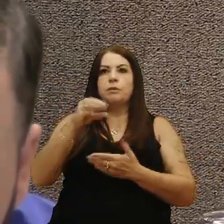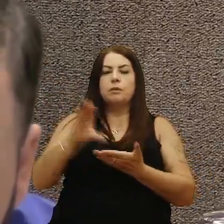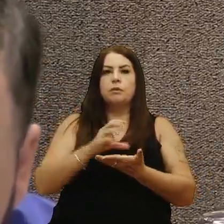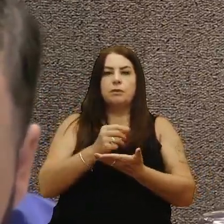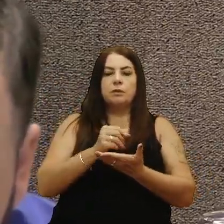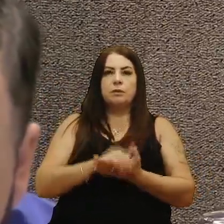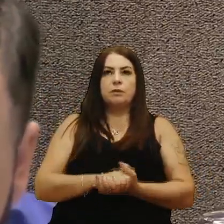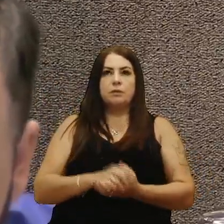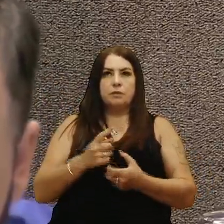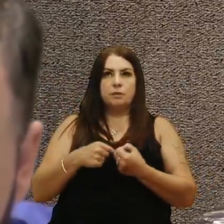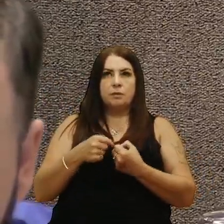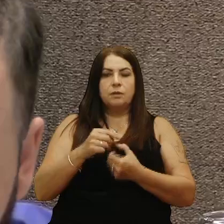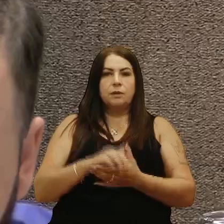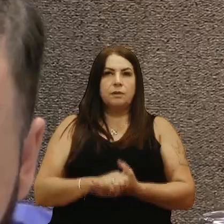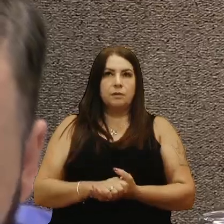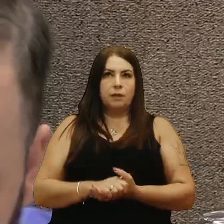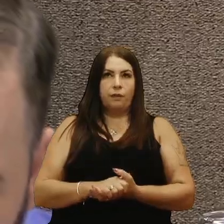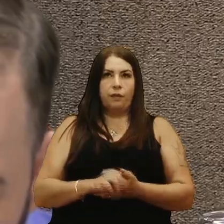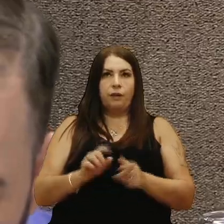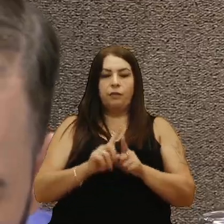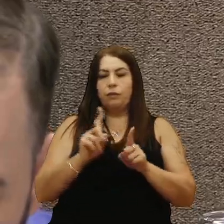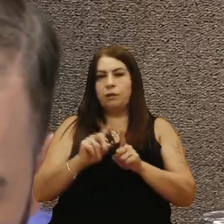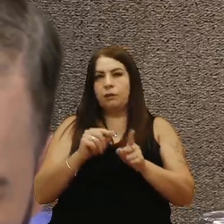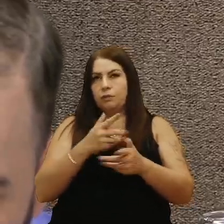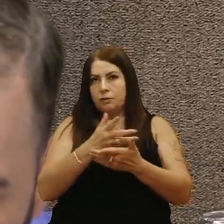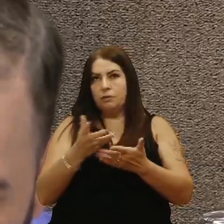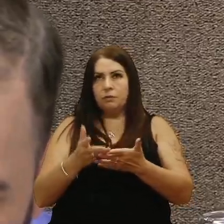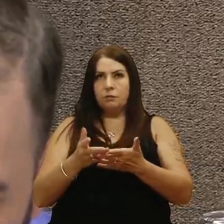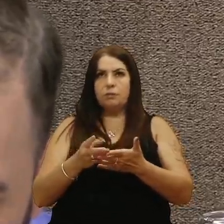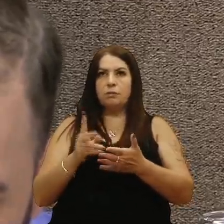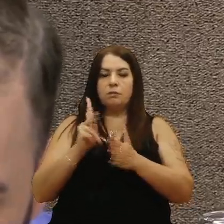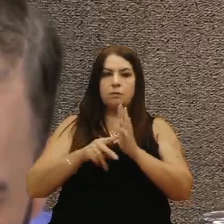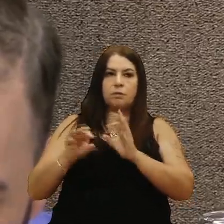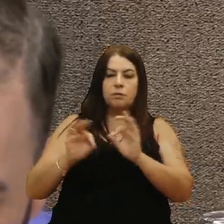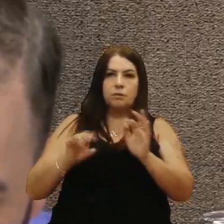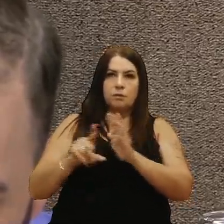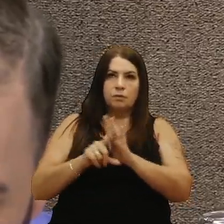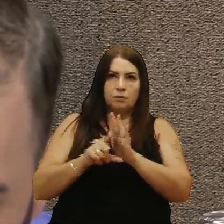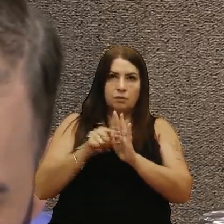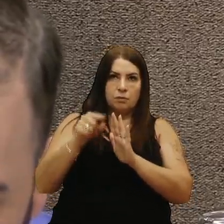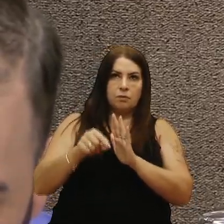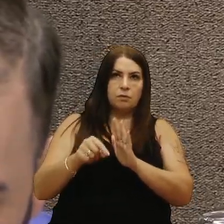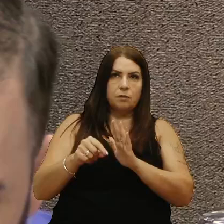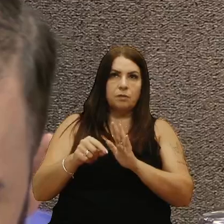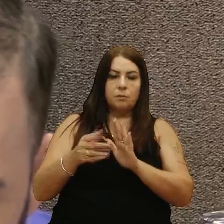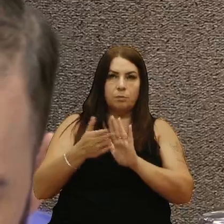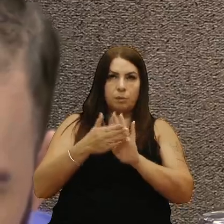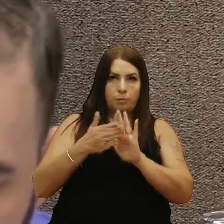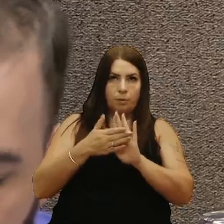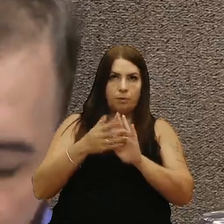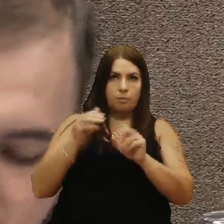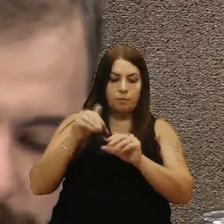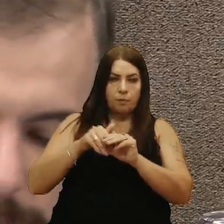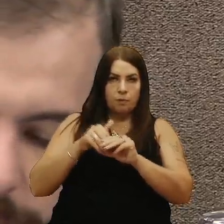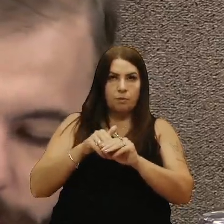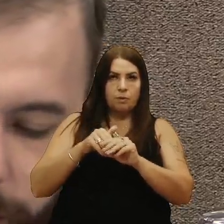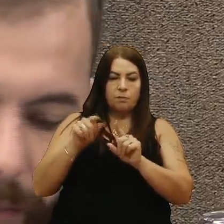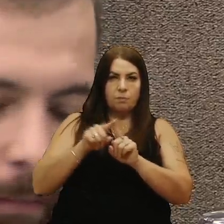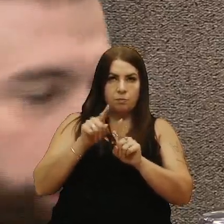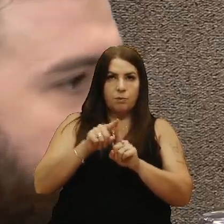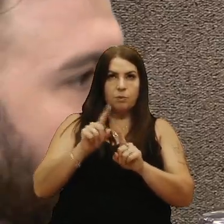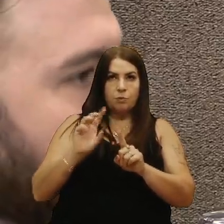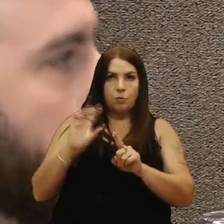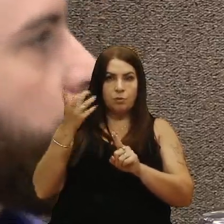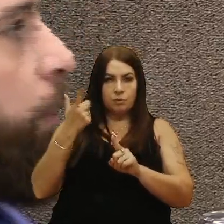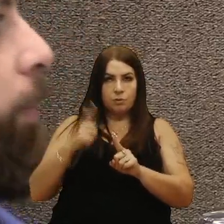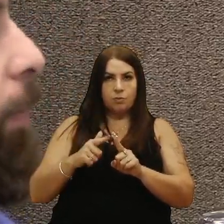nossa cidade. Então, a gente pede sempre a celeridade nos projetos, né? E que esse já está pronto para vir para a pauta, que venha para a gente votar, para que essas coisas não